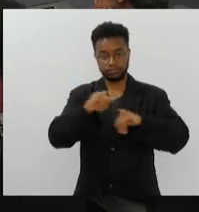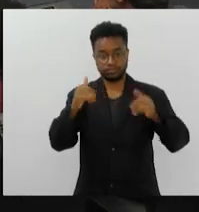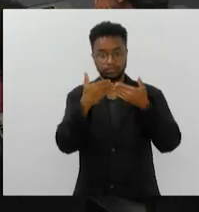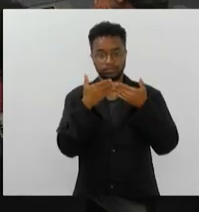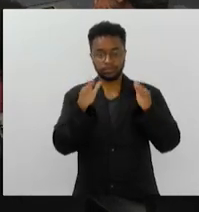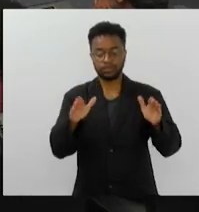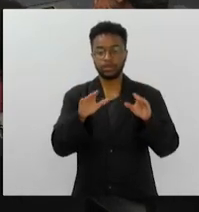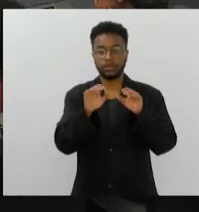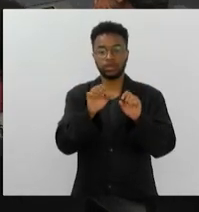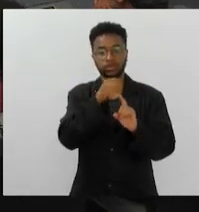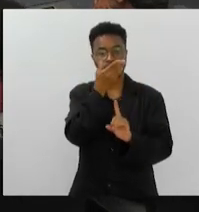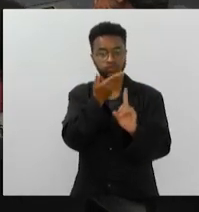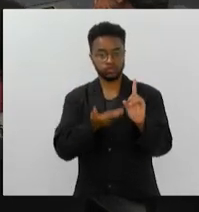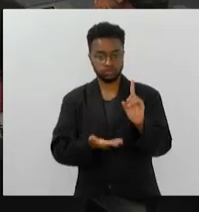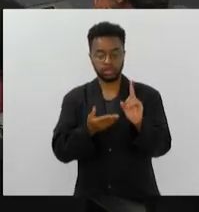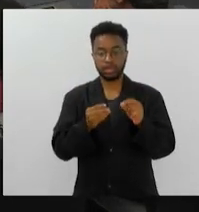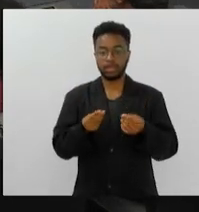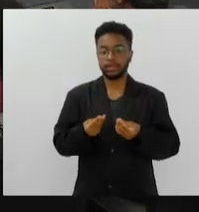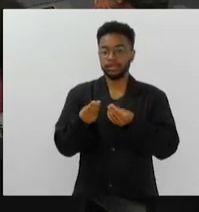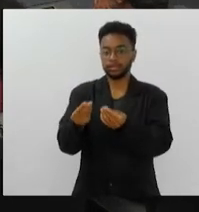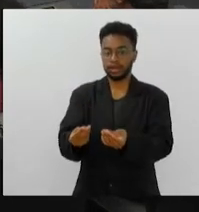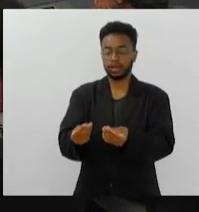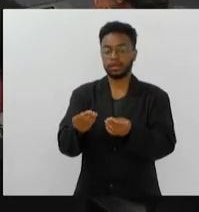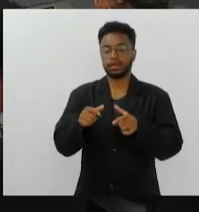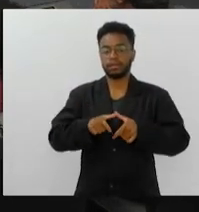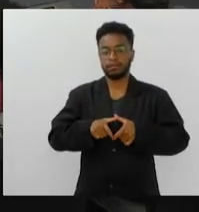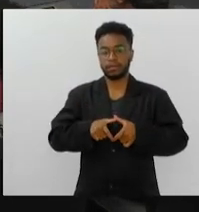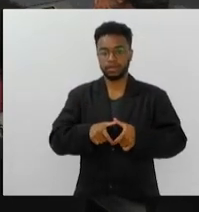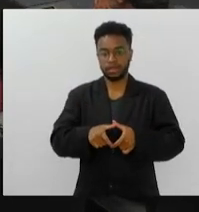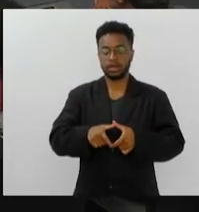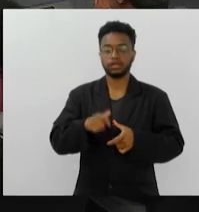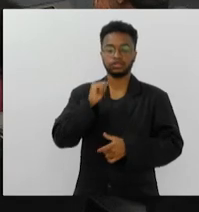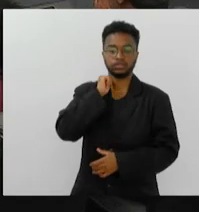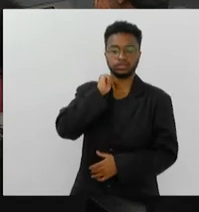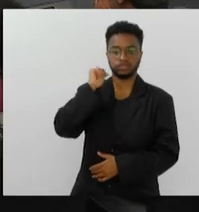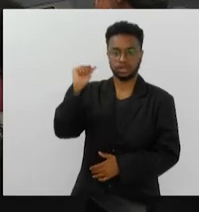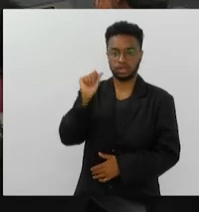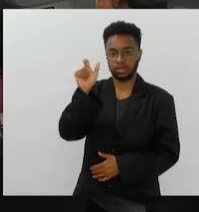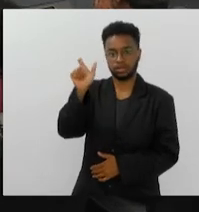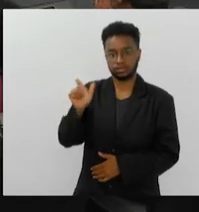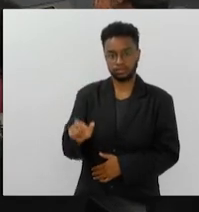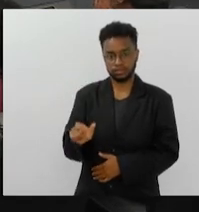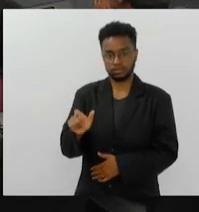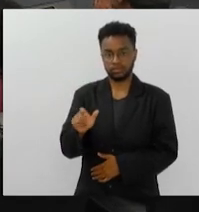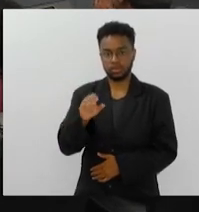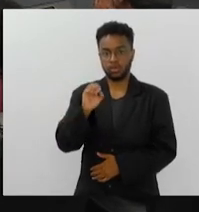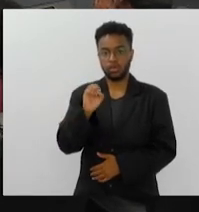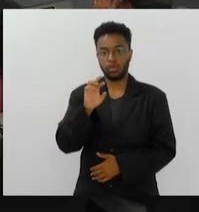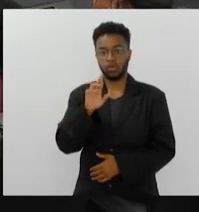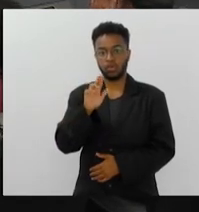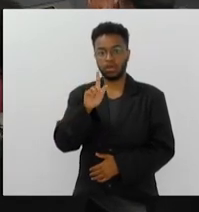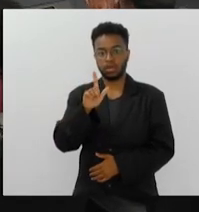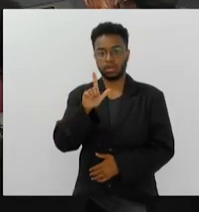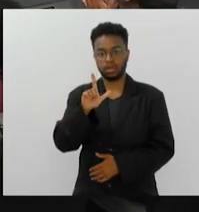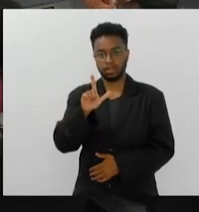sessão solene da entrega da medalha Tiradentes ao senhor Orlandino dos